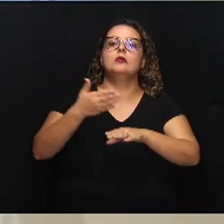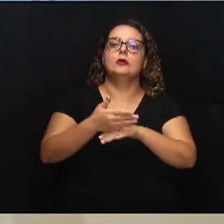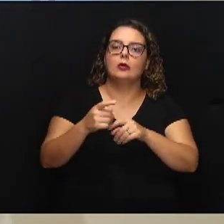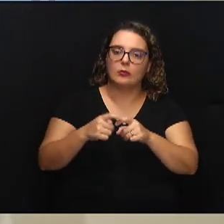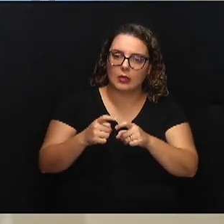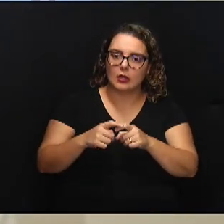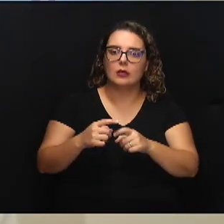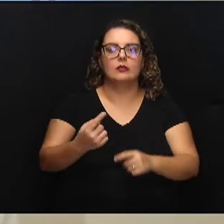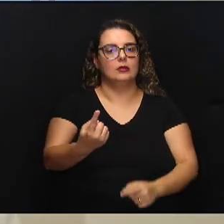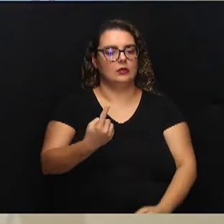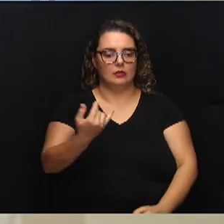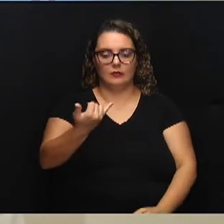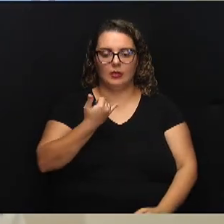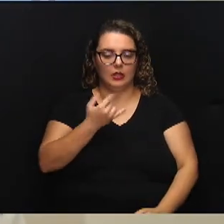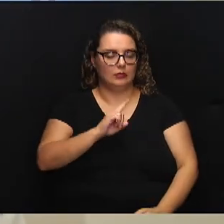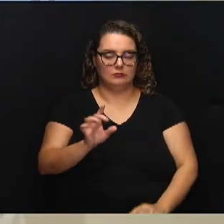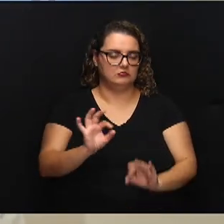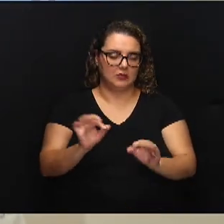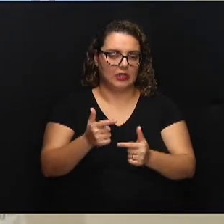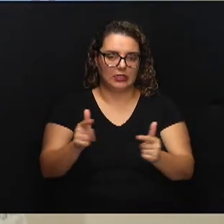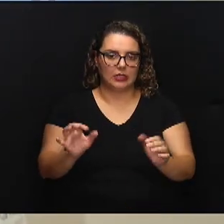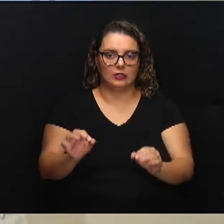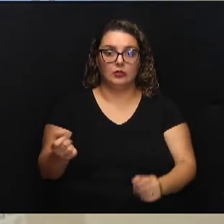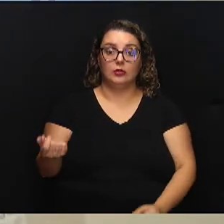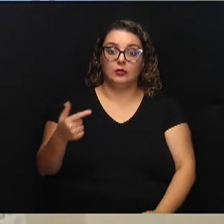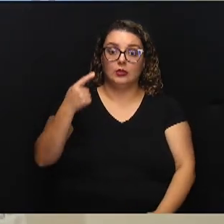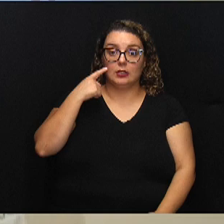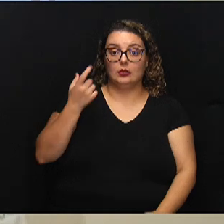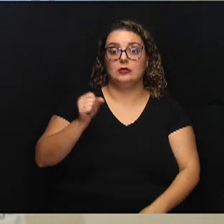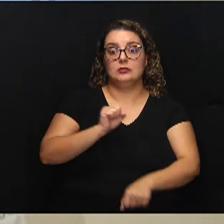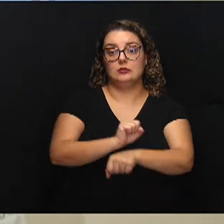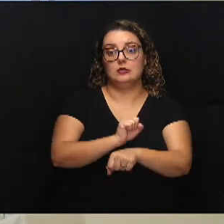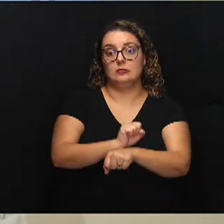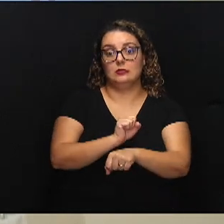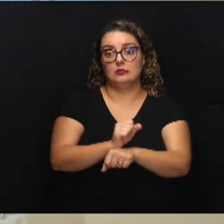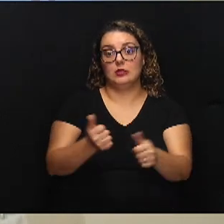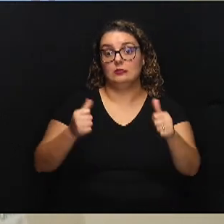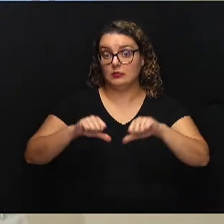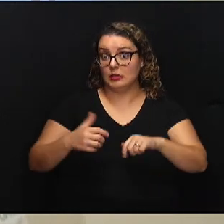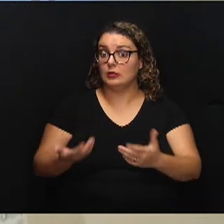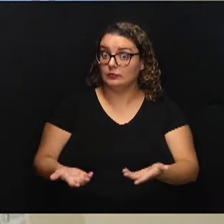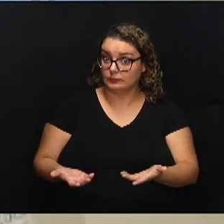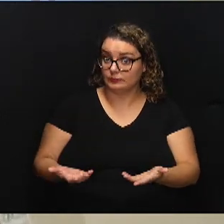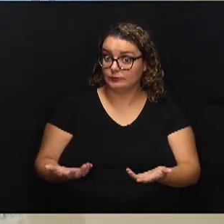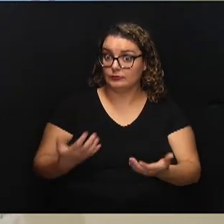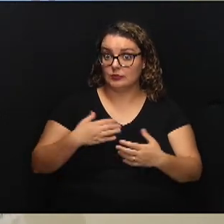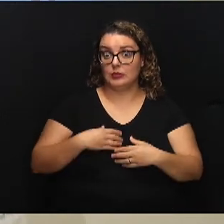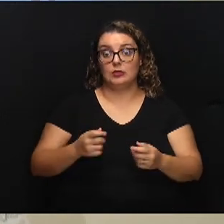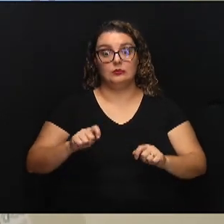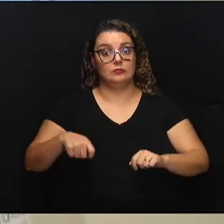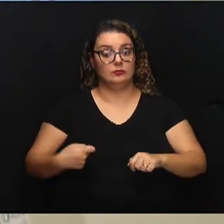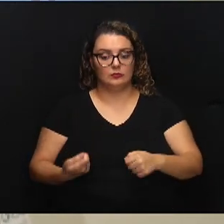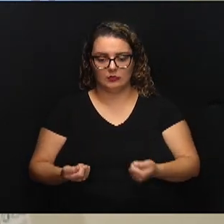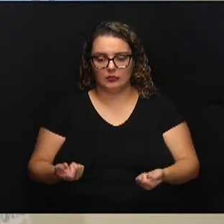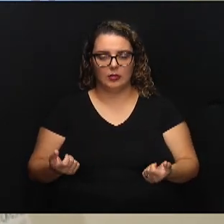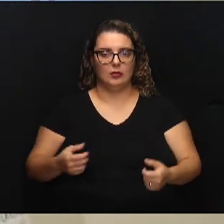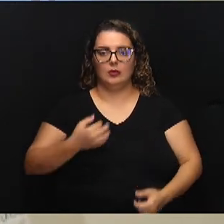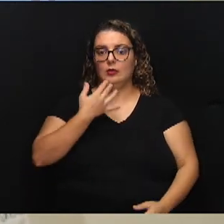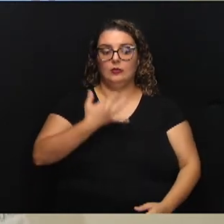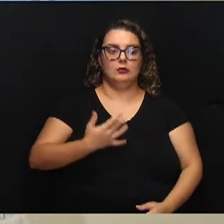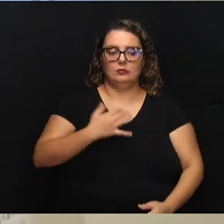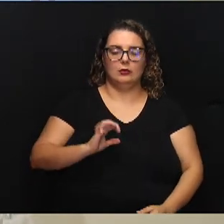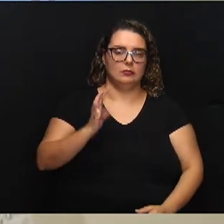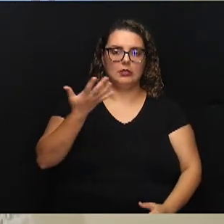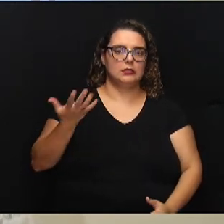assim, não é nada, do que eu ficar aguardando aquilo piorar, né? Um sintoma piorar, um sangramento aparecer, por